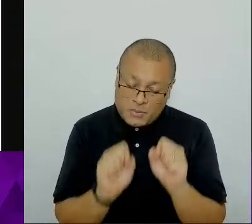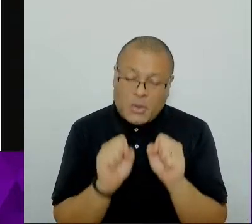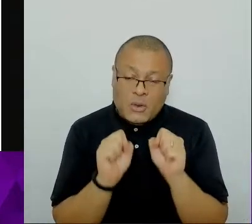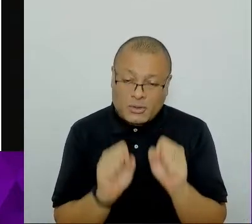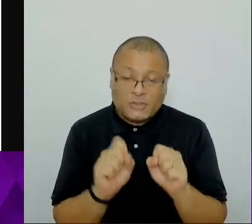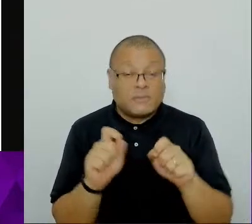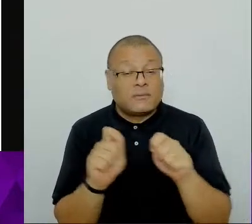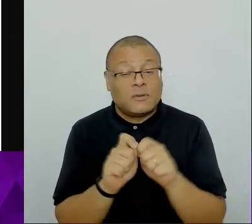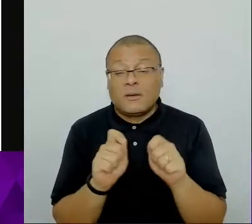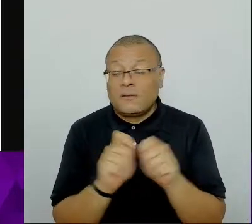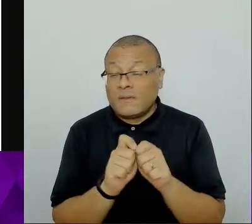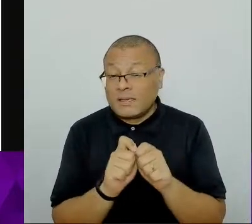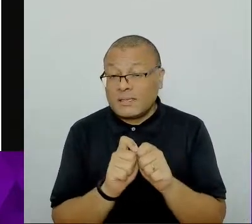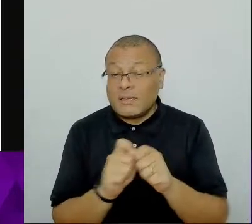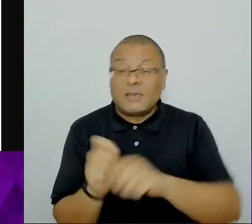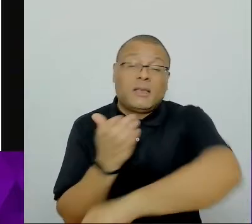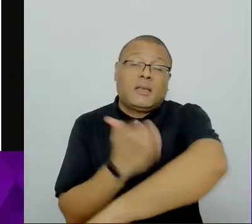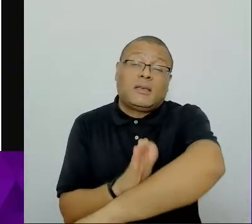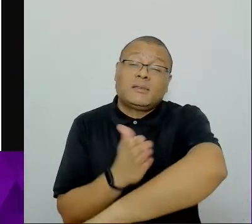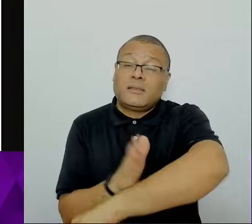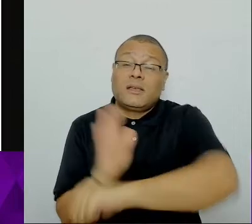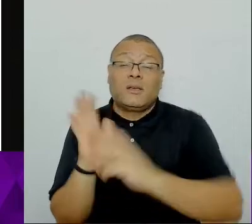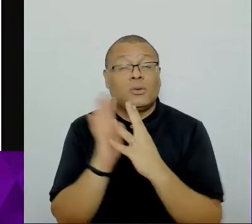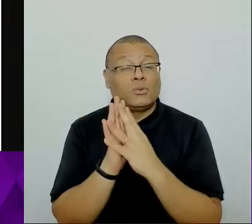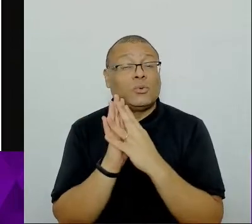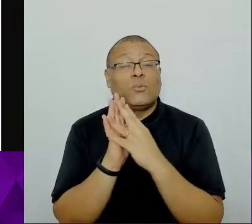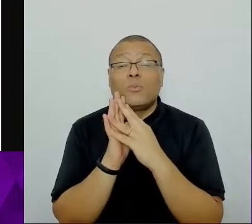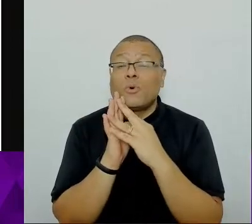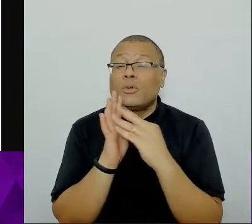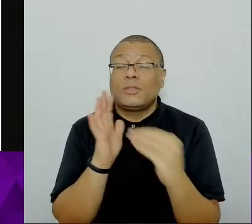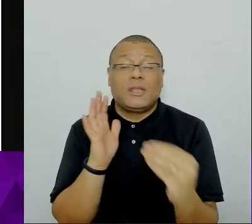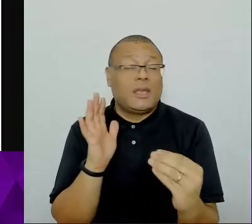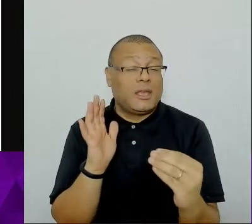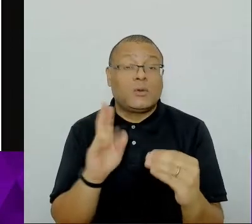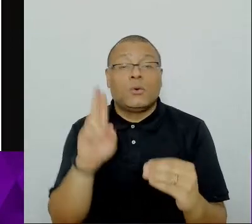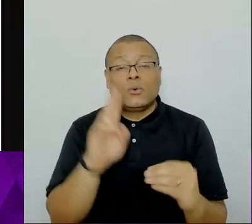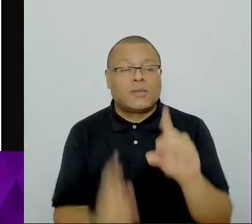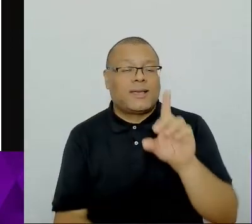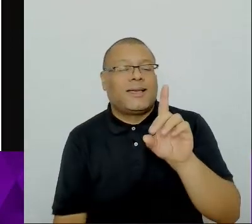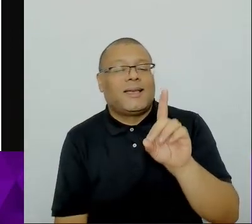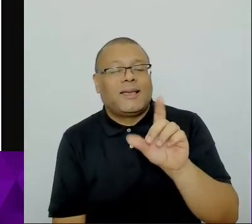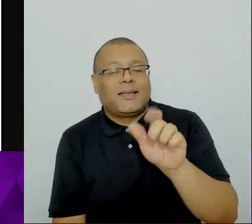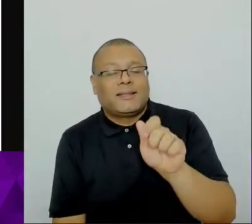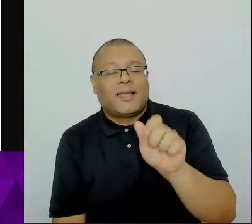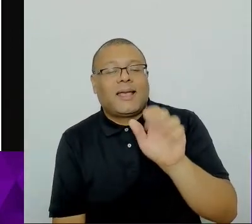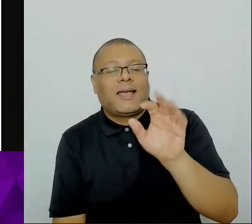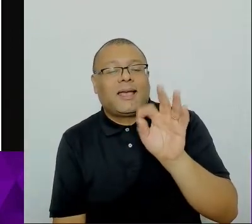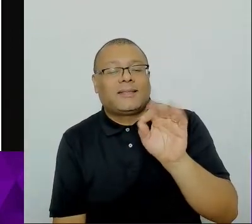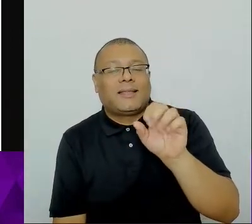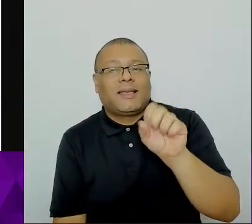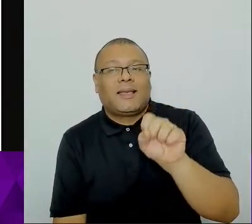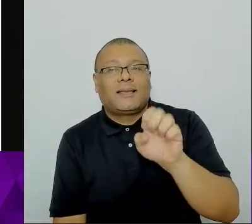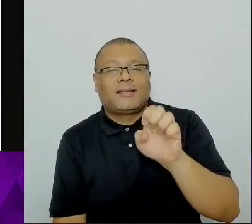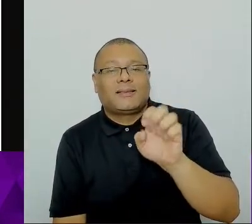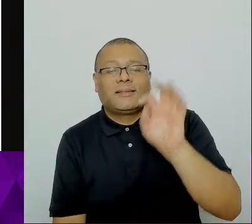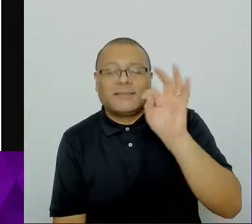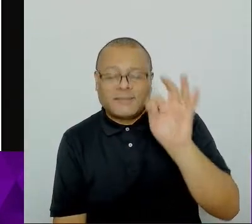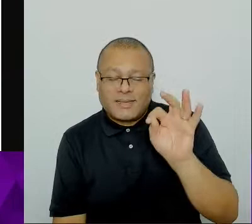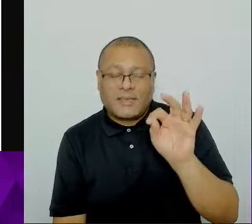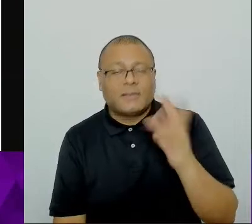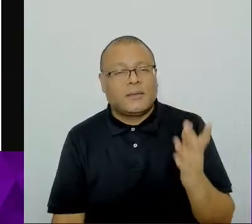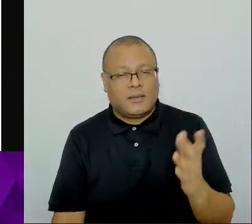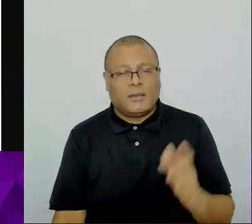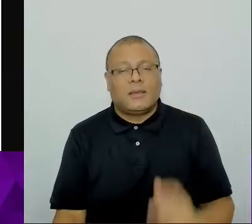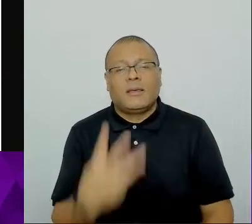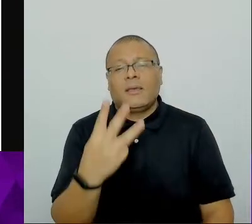fazer esse treinamento desse modelo com datasets muito menores, né? A gente está falando de 1/3 da quantidade de dados